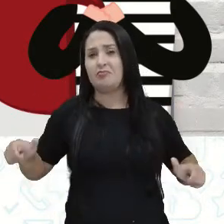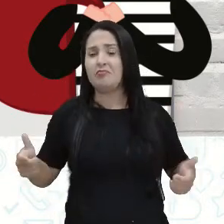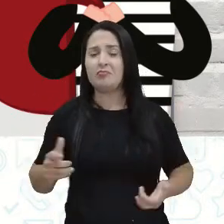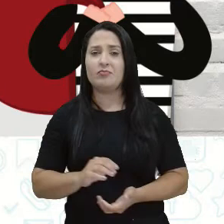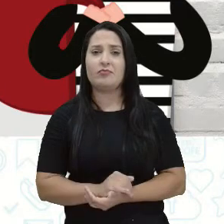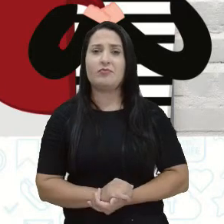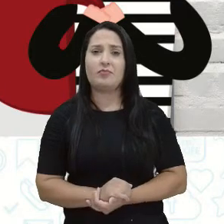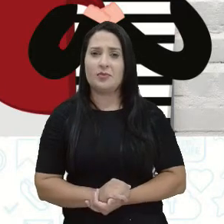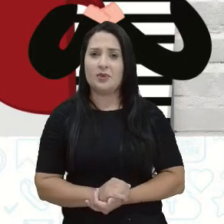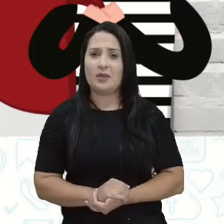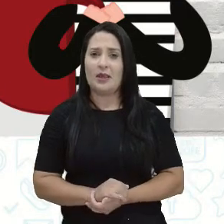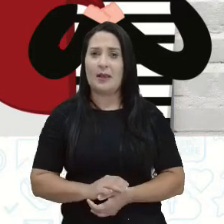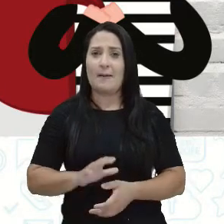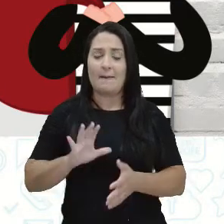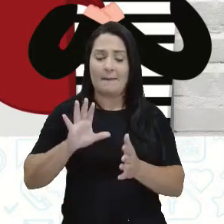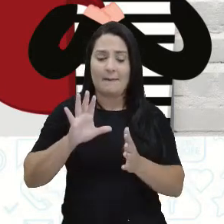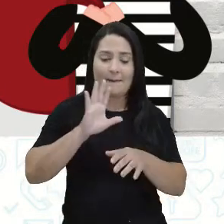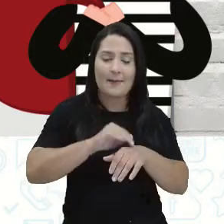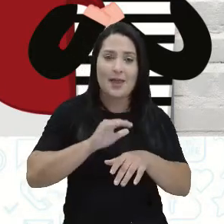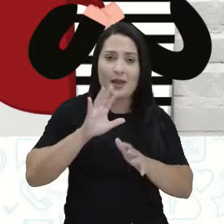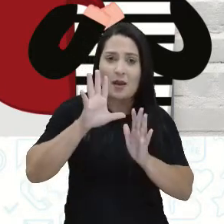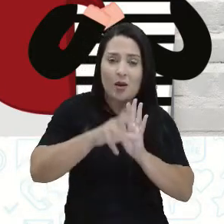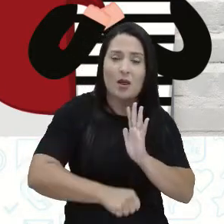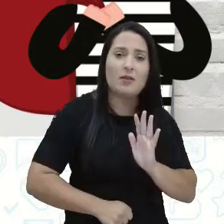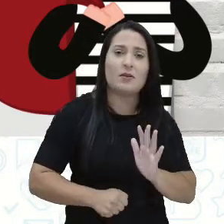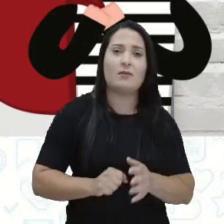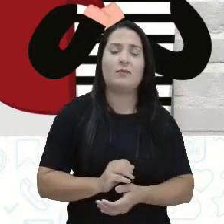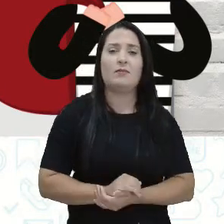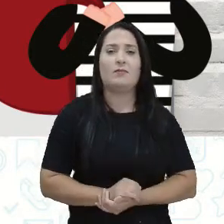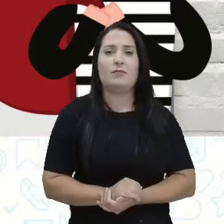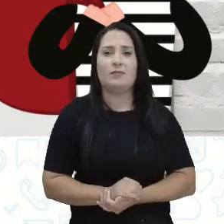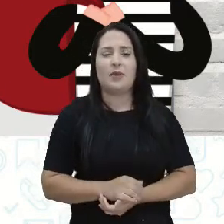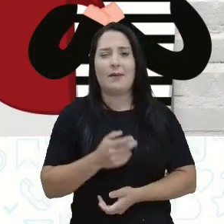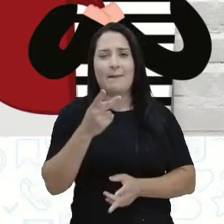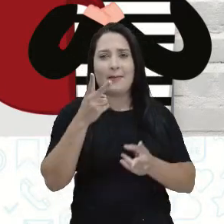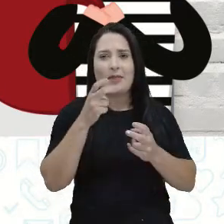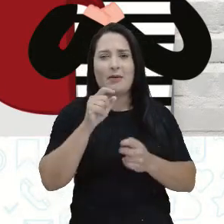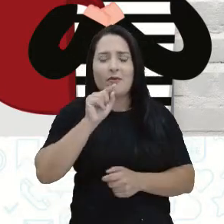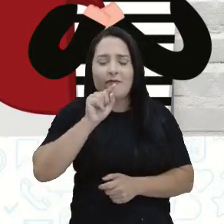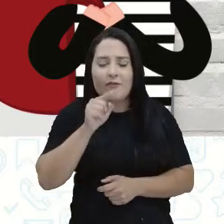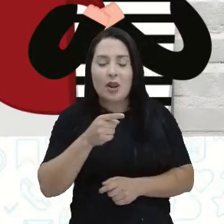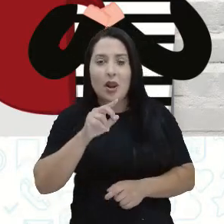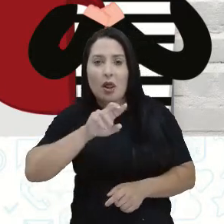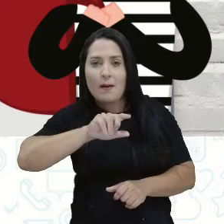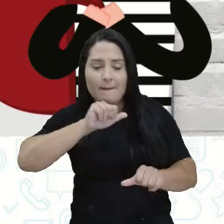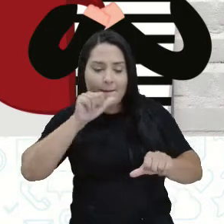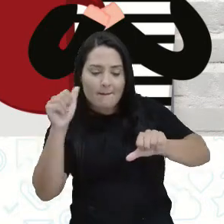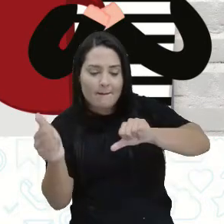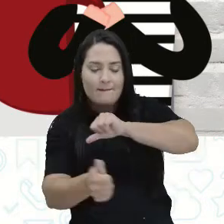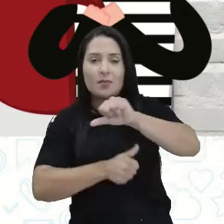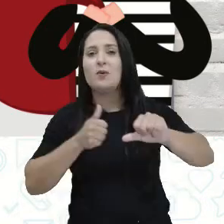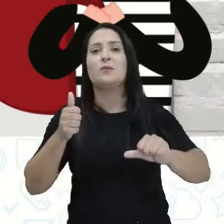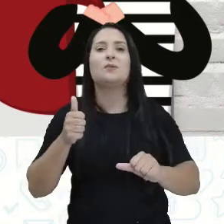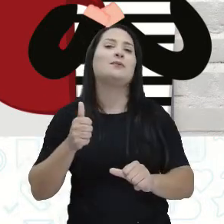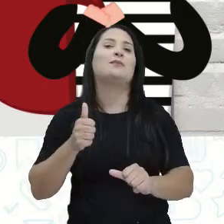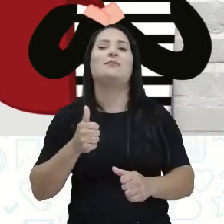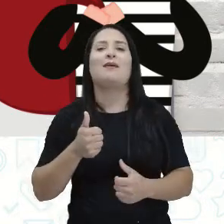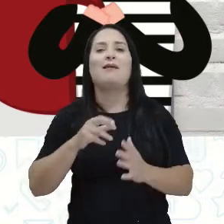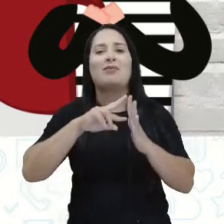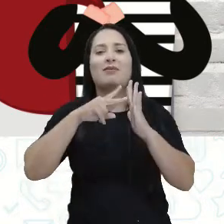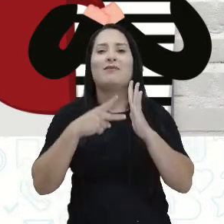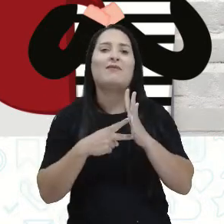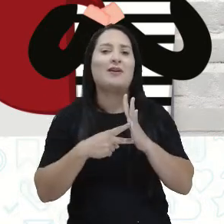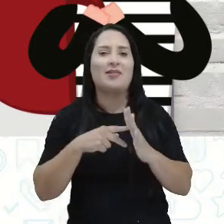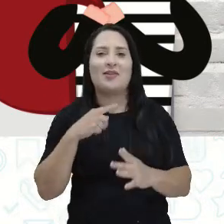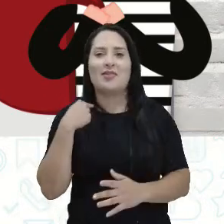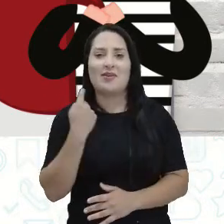ali, para que capturem o ladrão. Então, percebem que uma vírgulazinha ali muda completamente o que a gente vai dizer e o